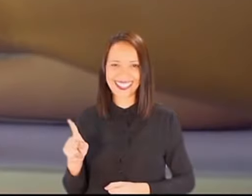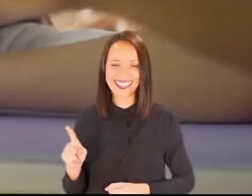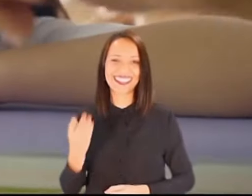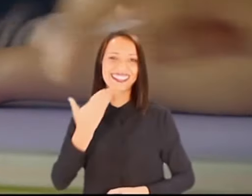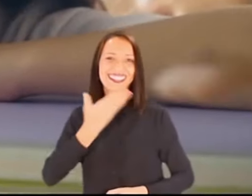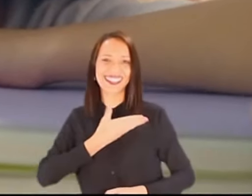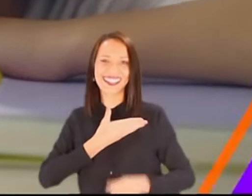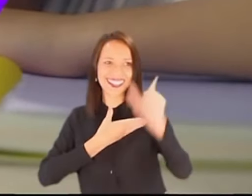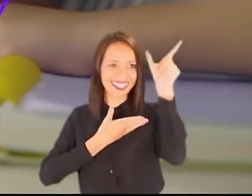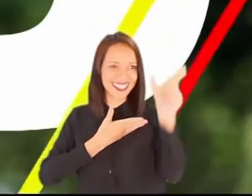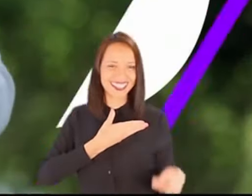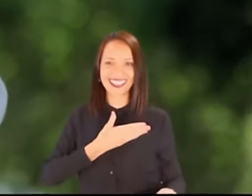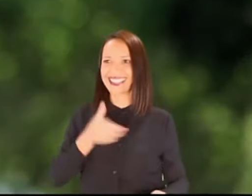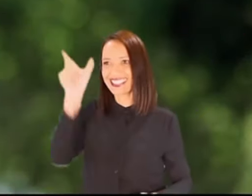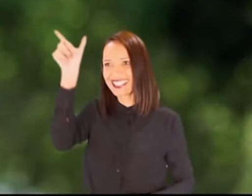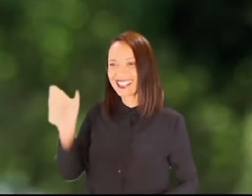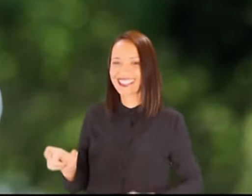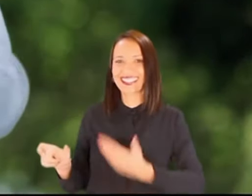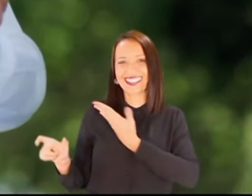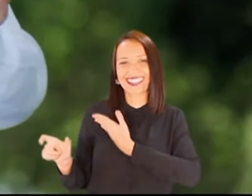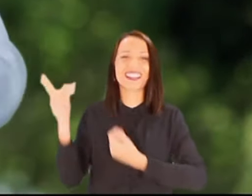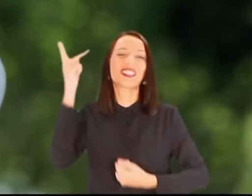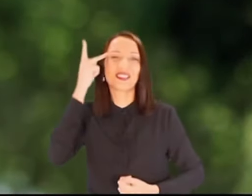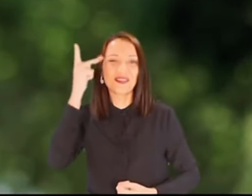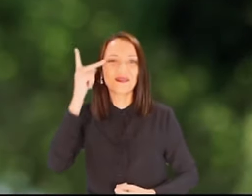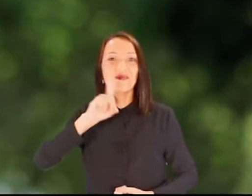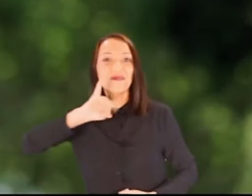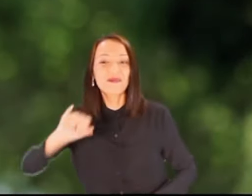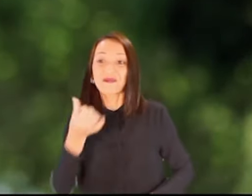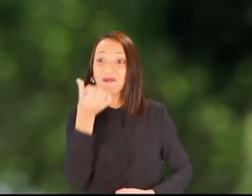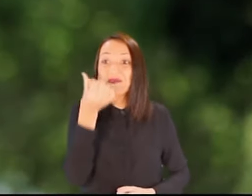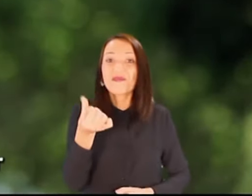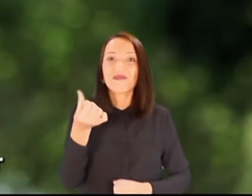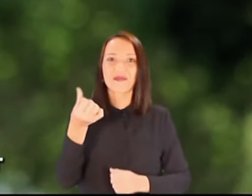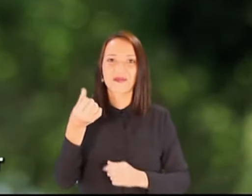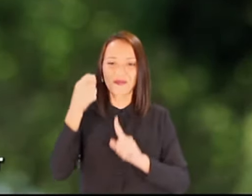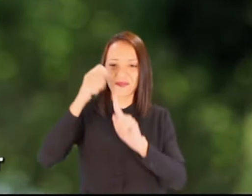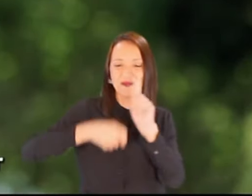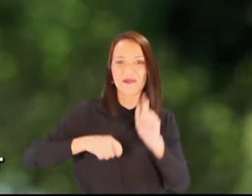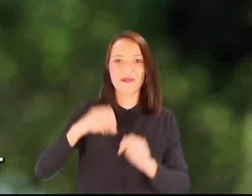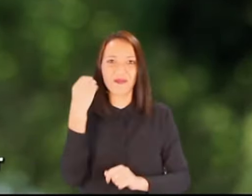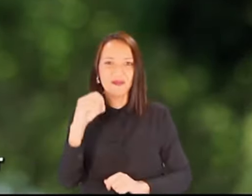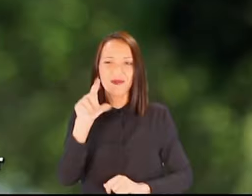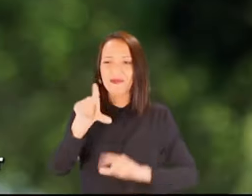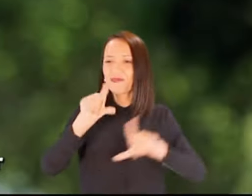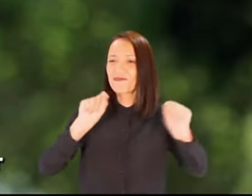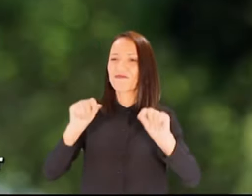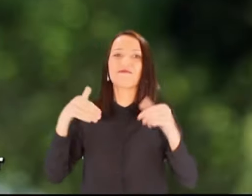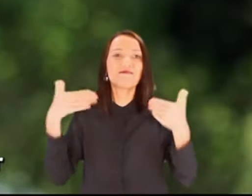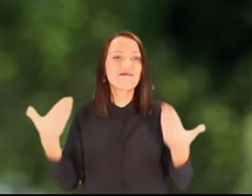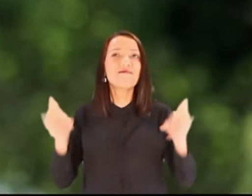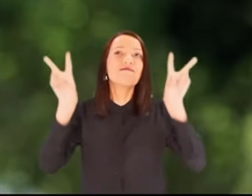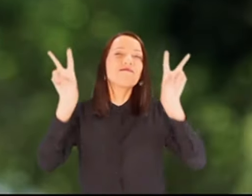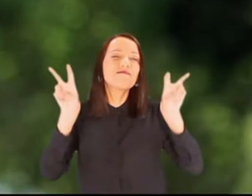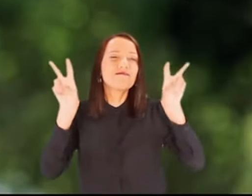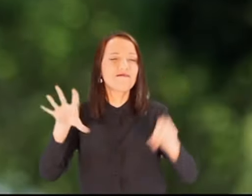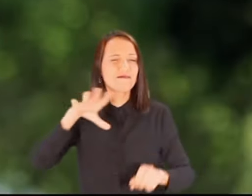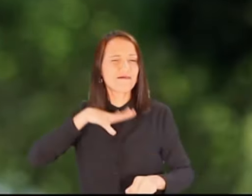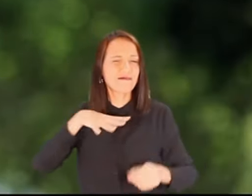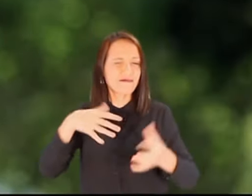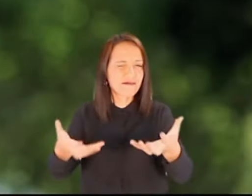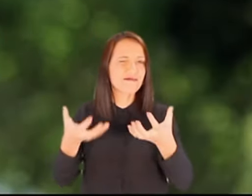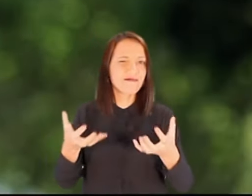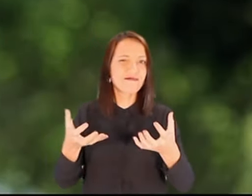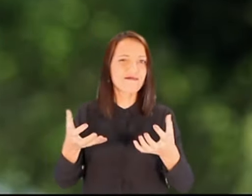de professor. Minhas amigas e meus amigos de São Paulo, dia 6 de outubro é dia de você escolher que tipo